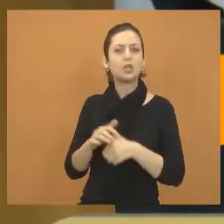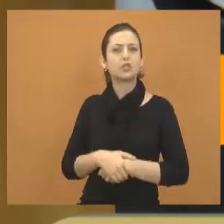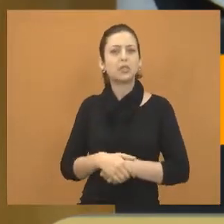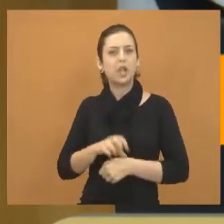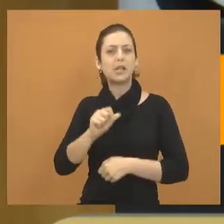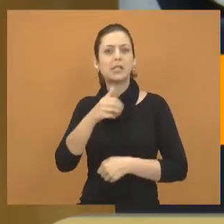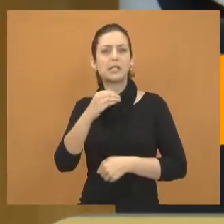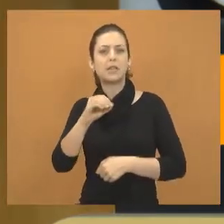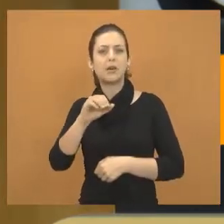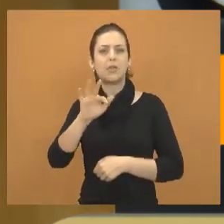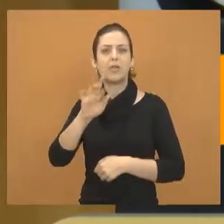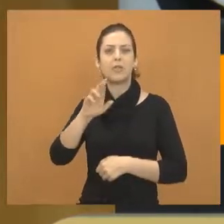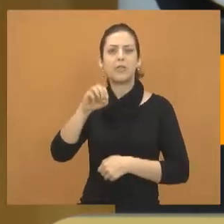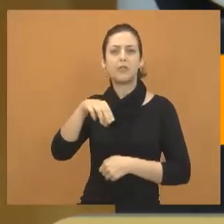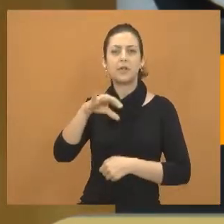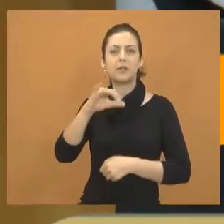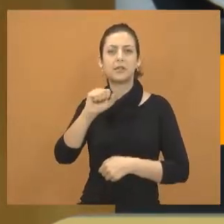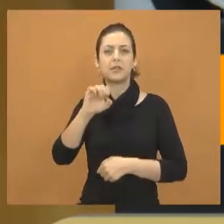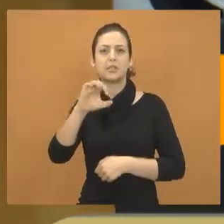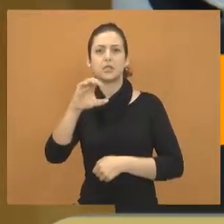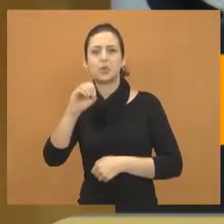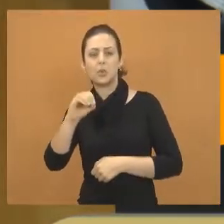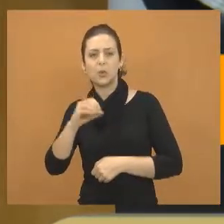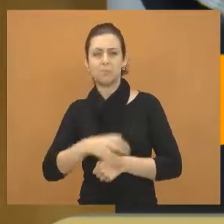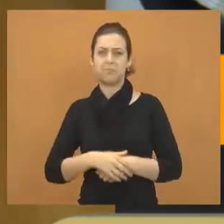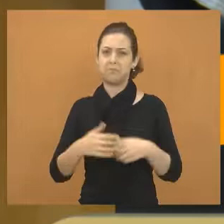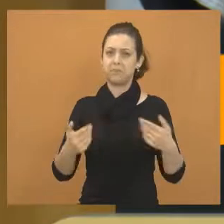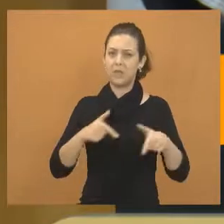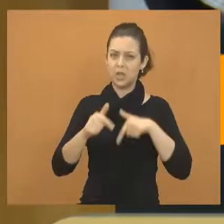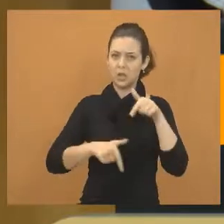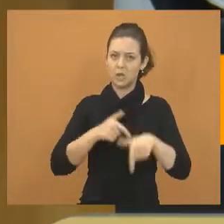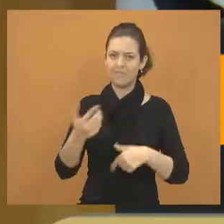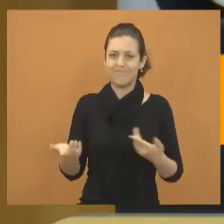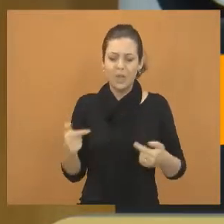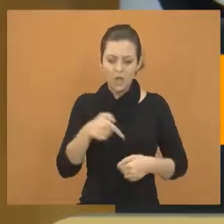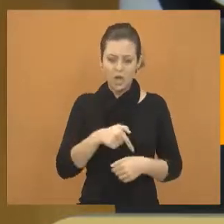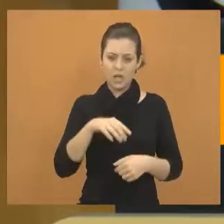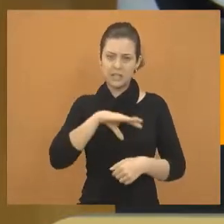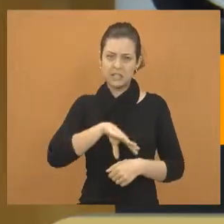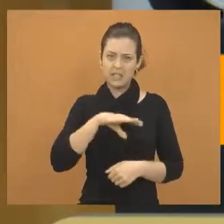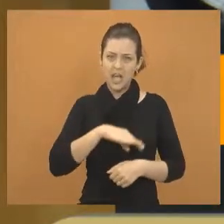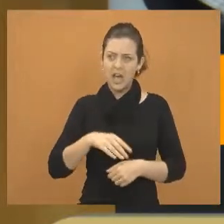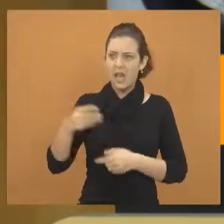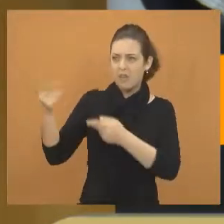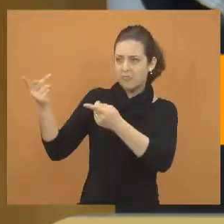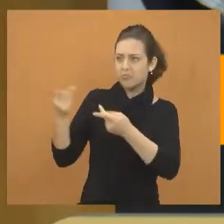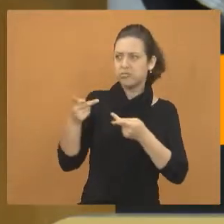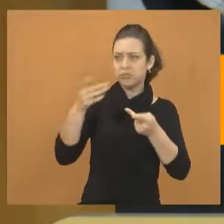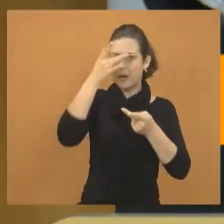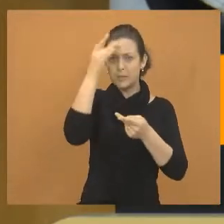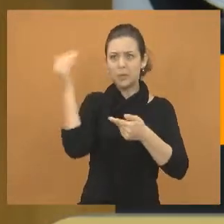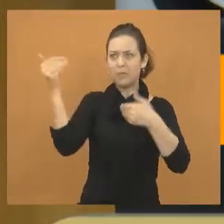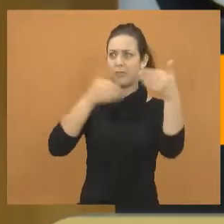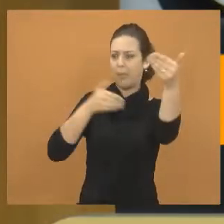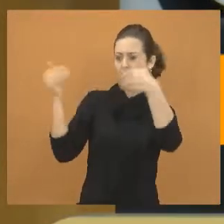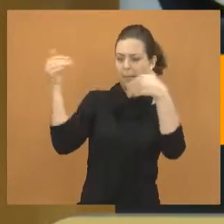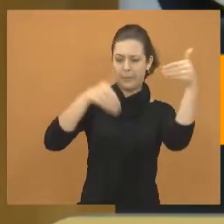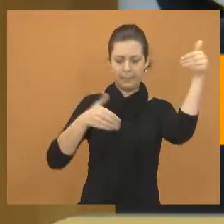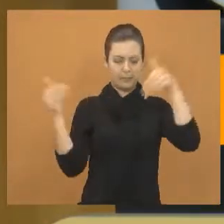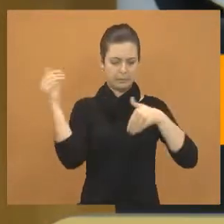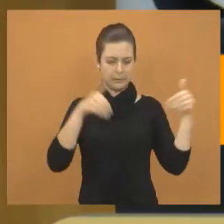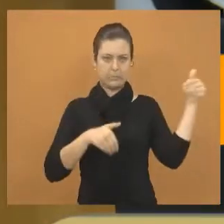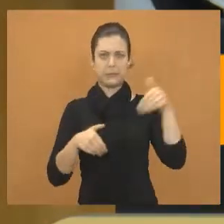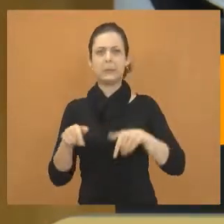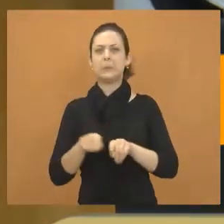São Francisco, do qual o Rodrigo Salomão trabalha. Então, a nossa cidade, além de servir os nossos municípios na área da saúde,